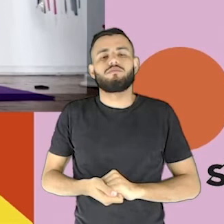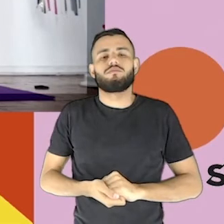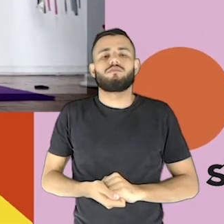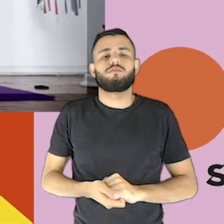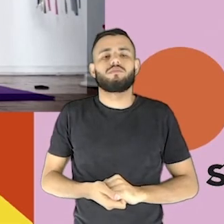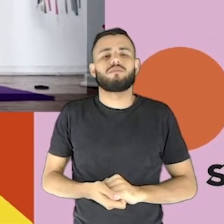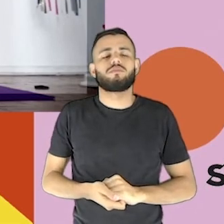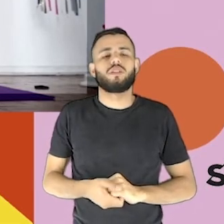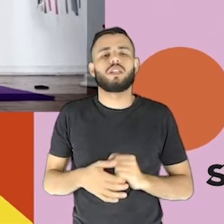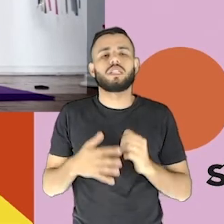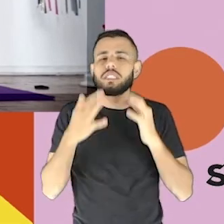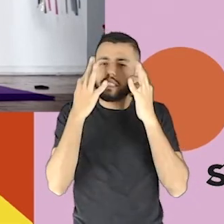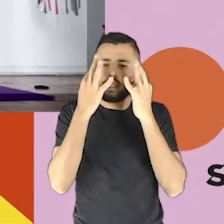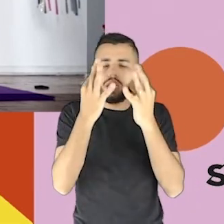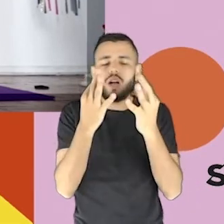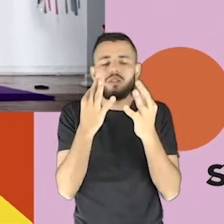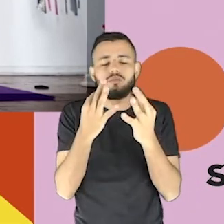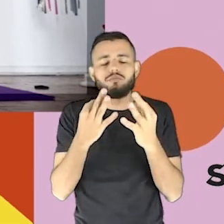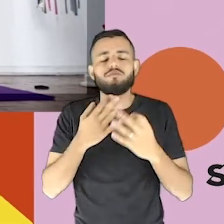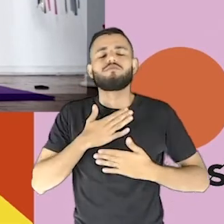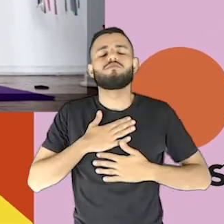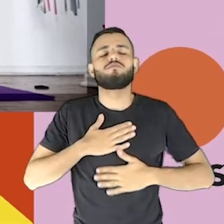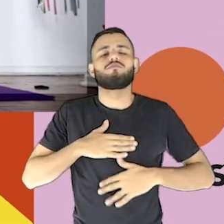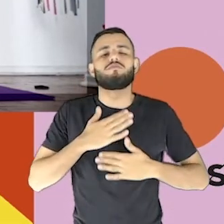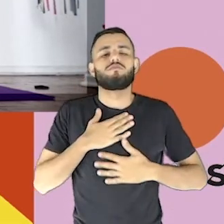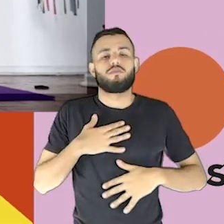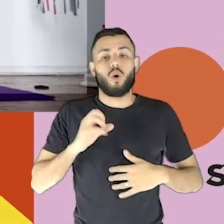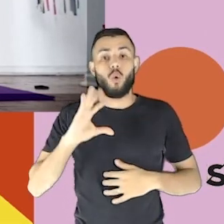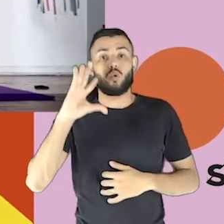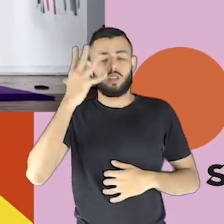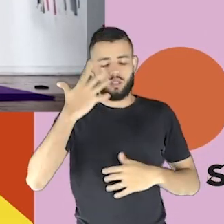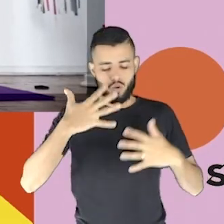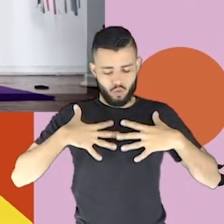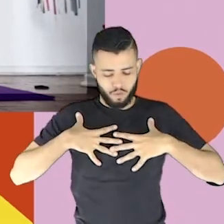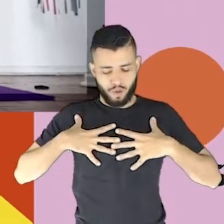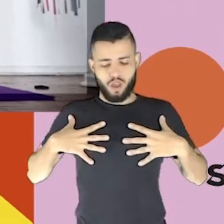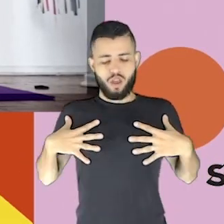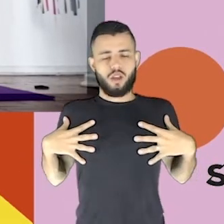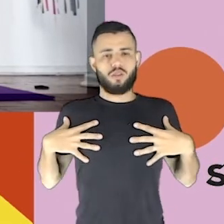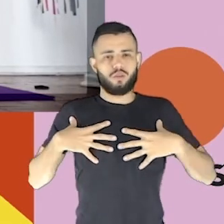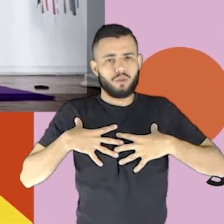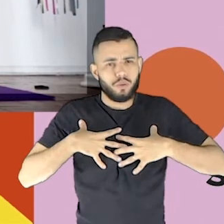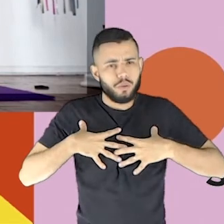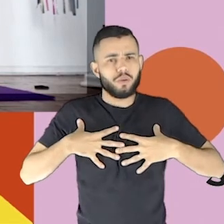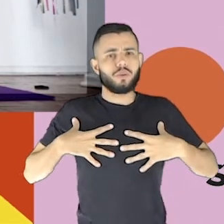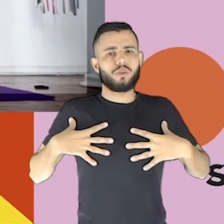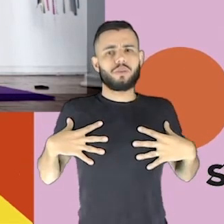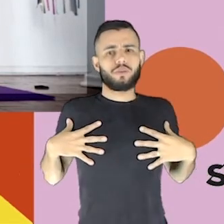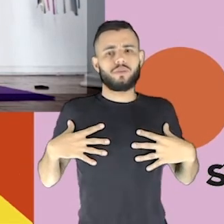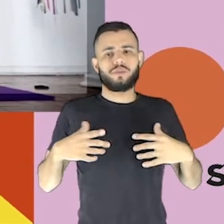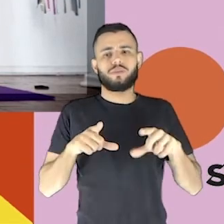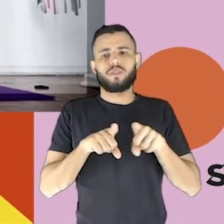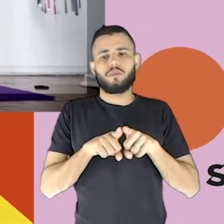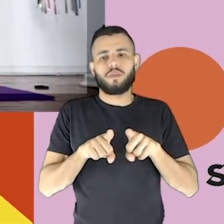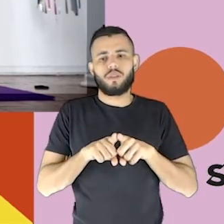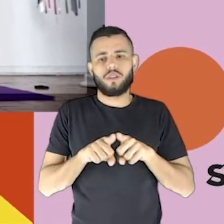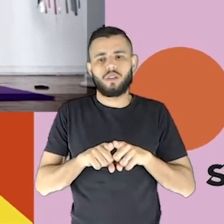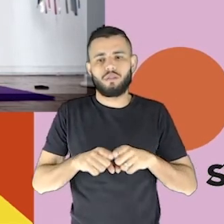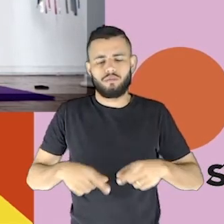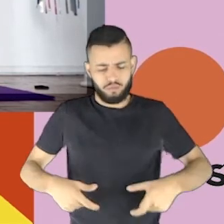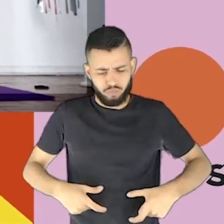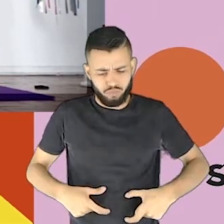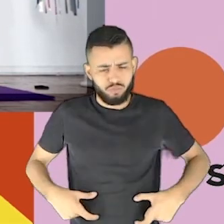que aconteceu no centro do seu peito. Presta atenção no que aconteceu nos seus rins lá